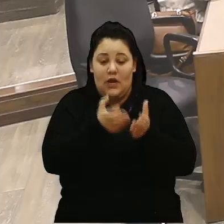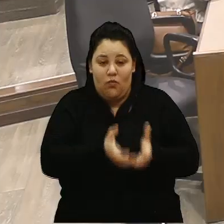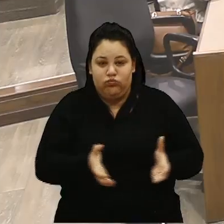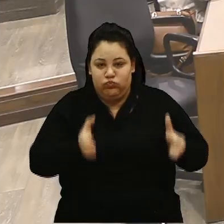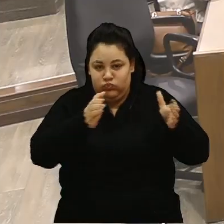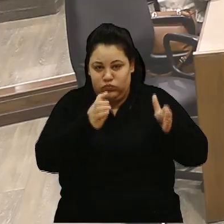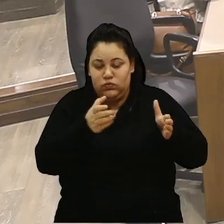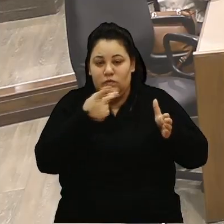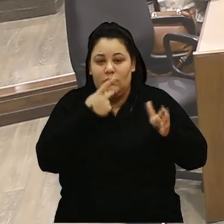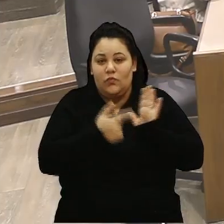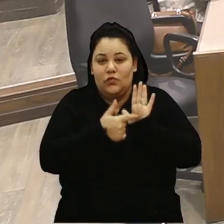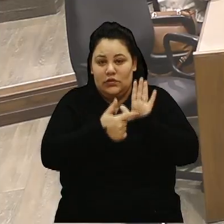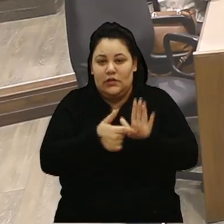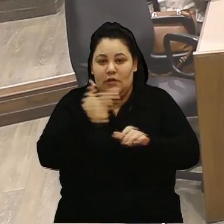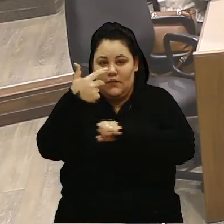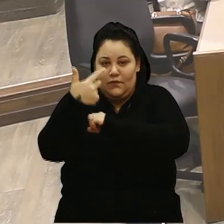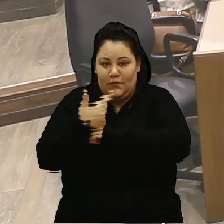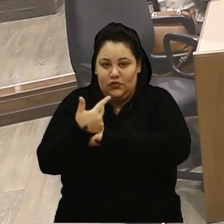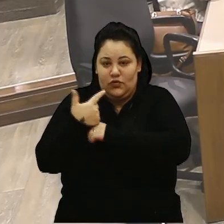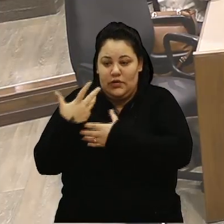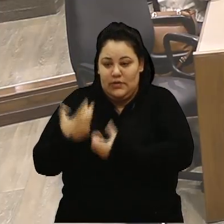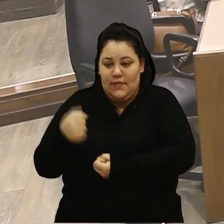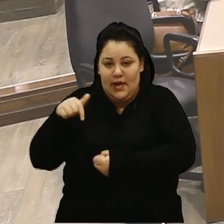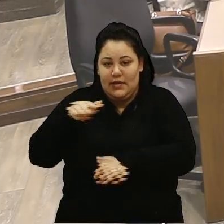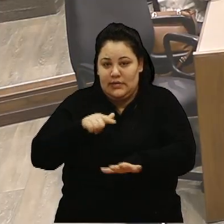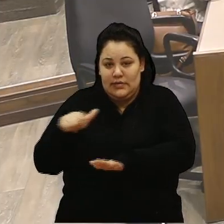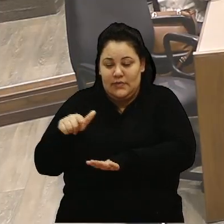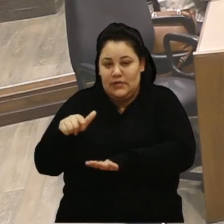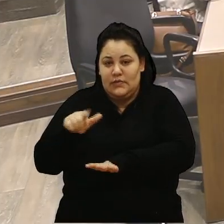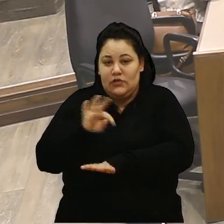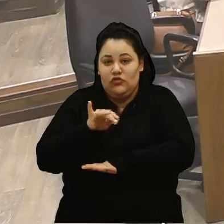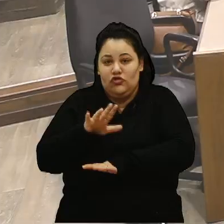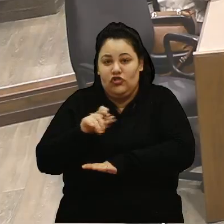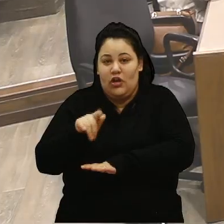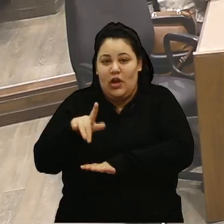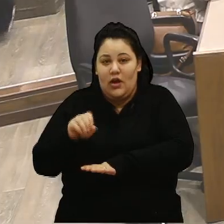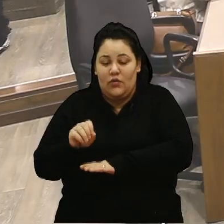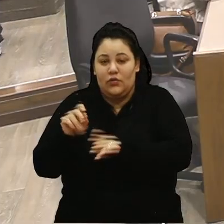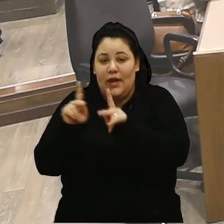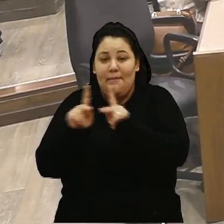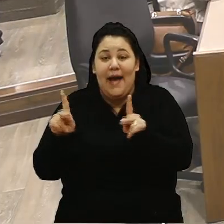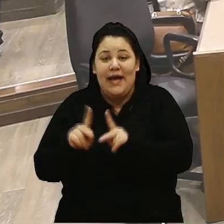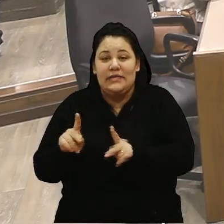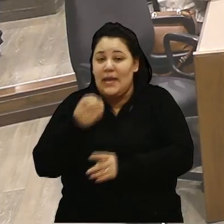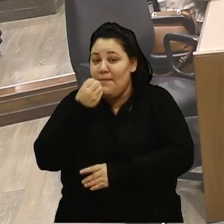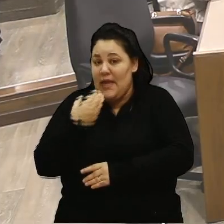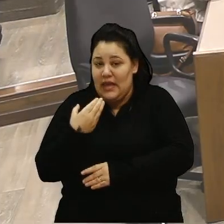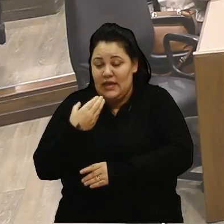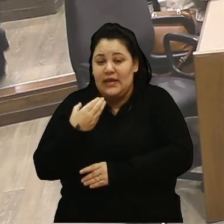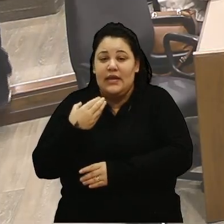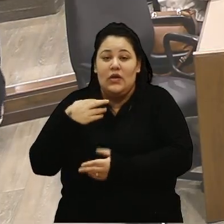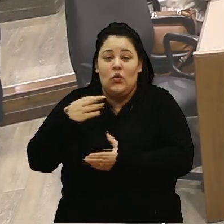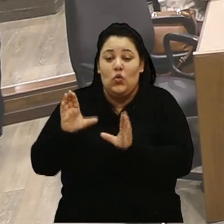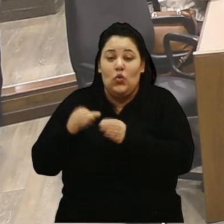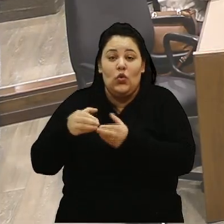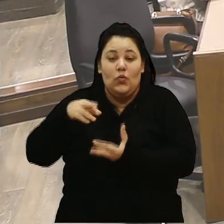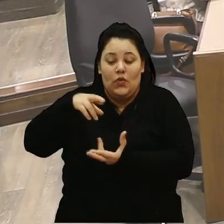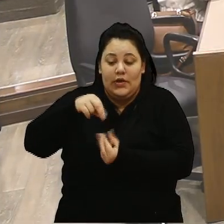passar, então, o vídeo recebido nessa semana pelo Thiago, da cooperativa Paz e Bem, né,